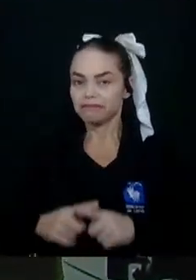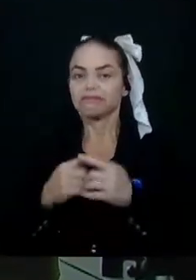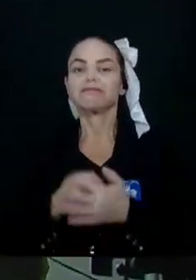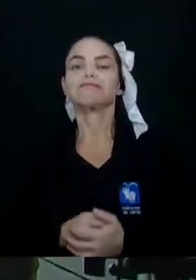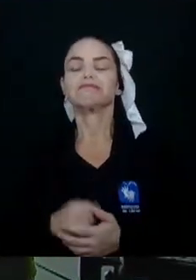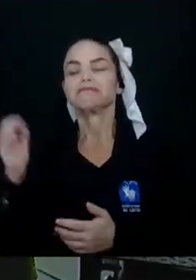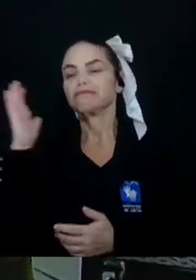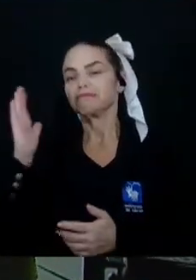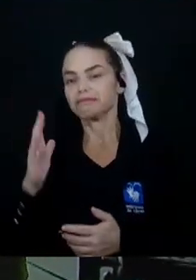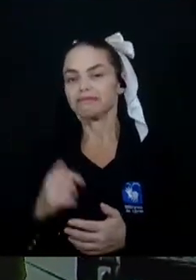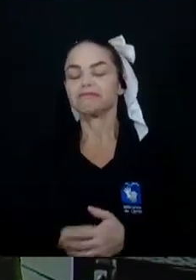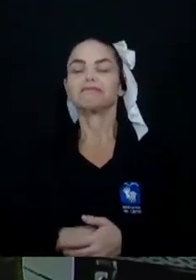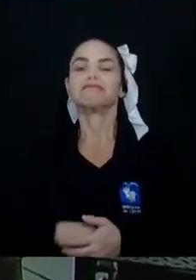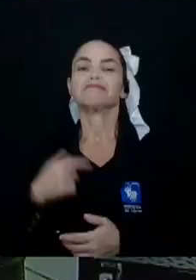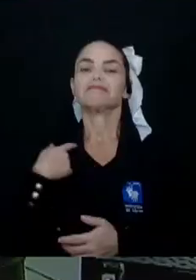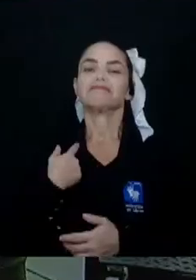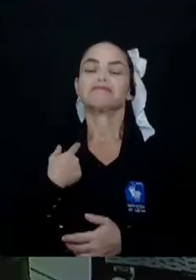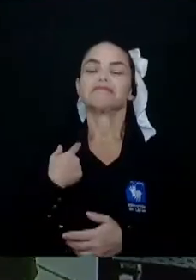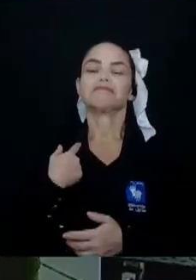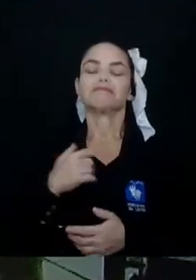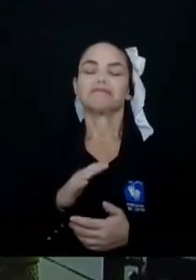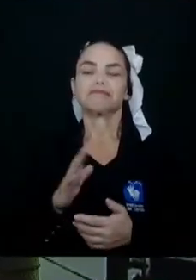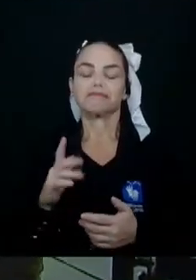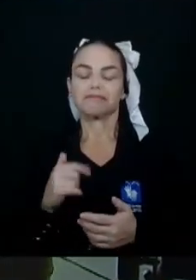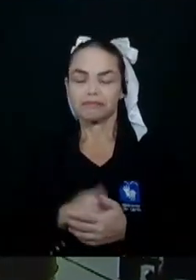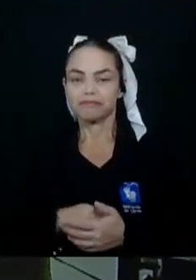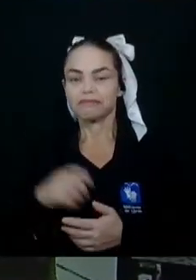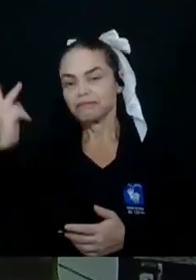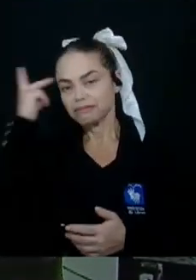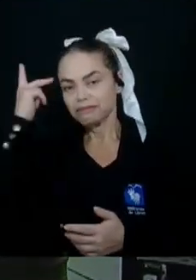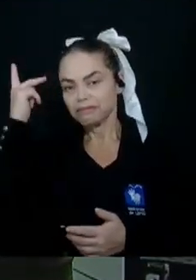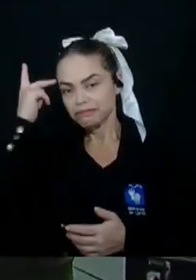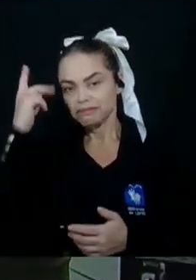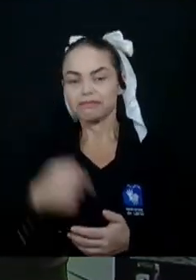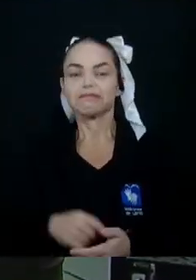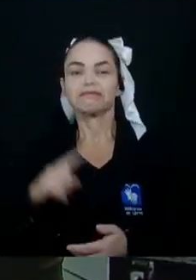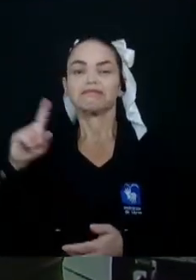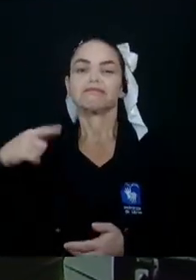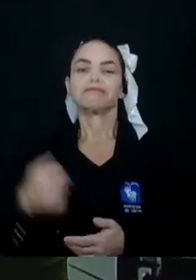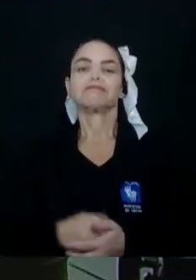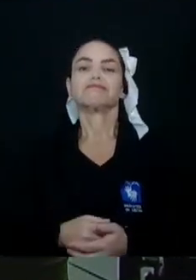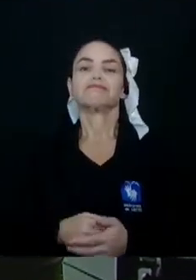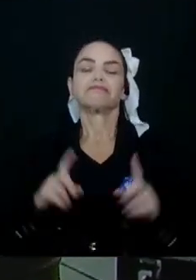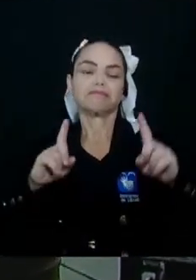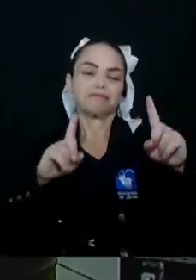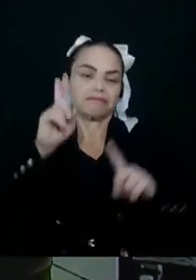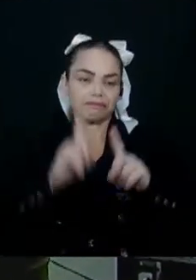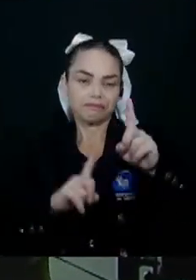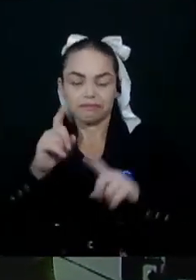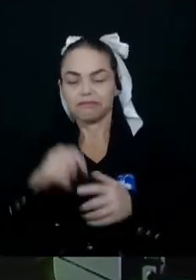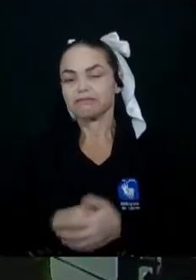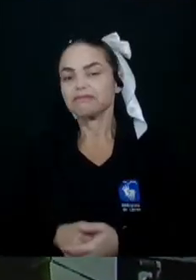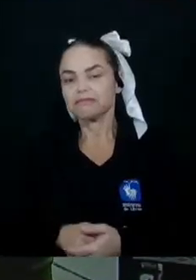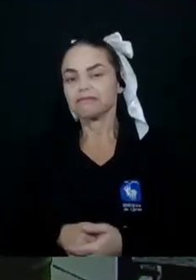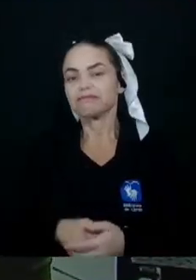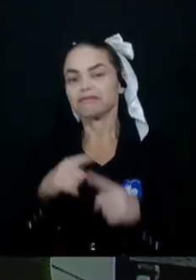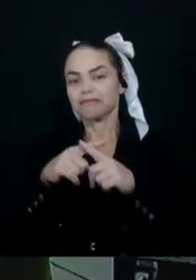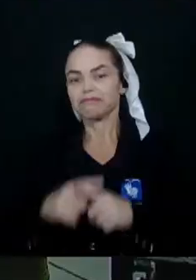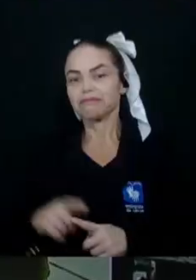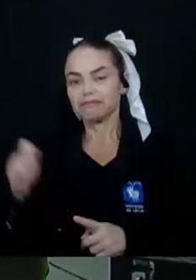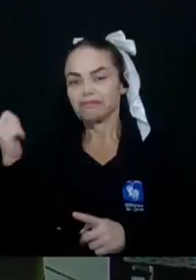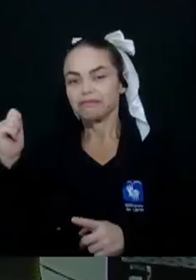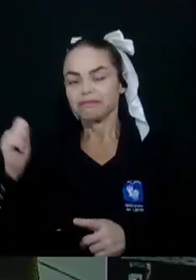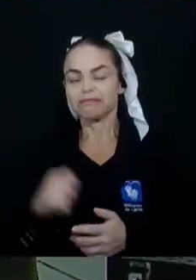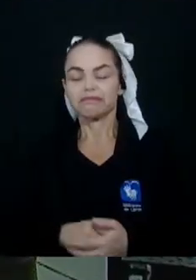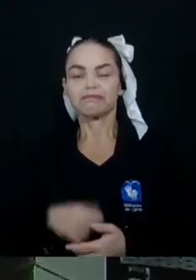ser no Arnold Classic de São Paulo. E depois vamos competir na Argentina, o Sul-Americano. Bom, e você vai competir lá